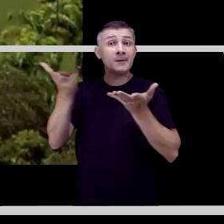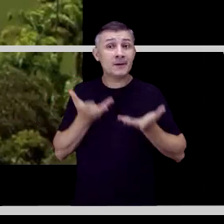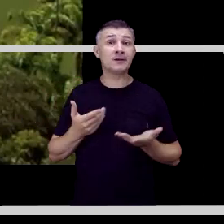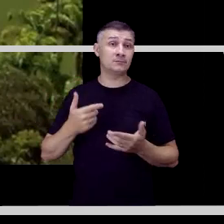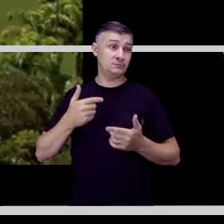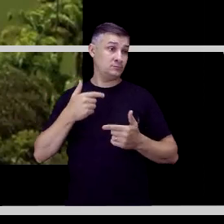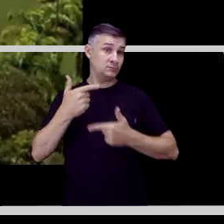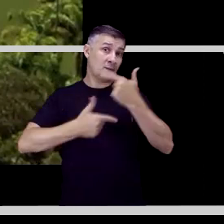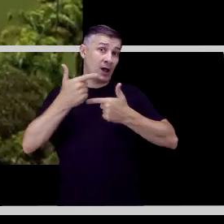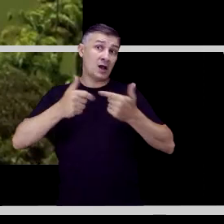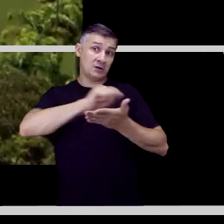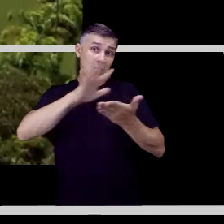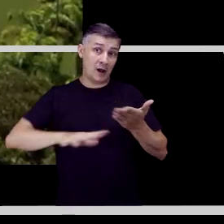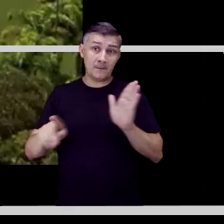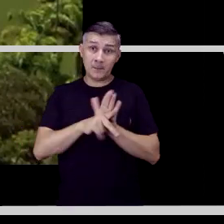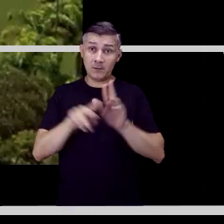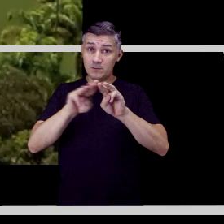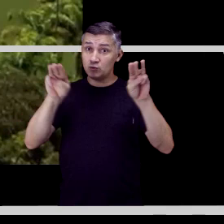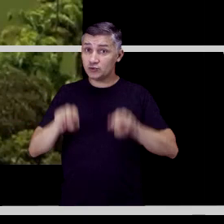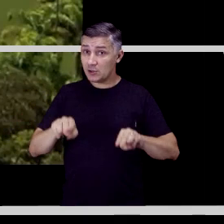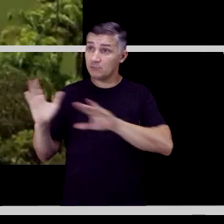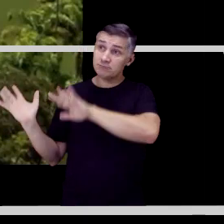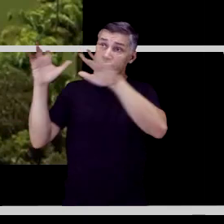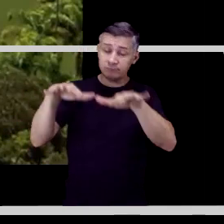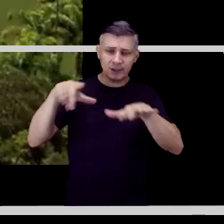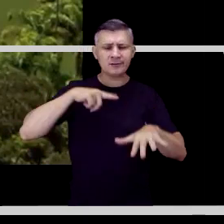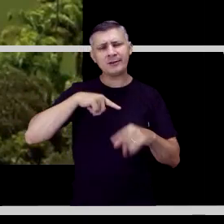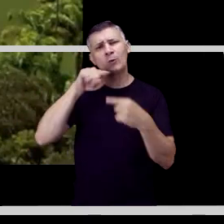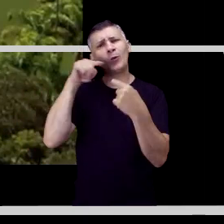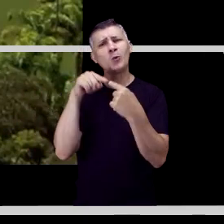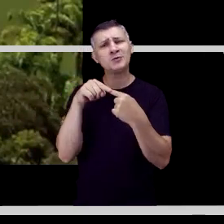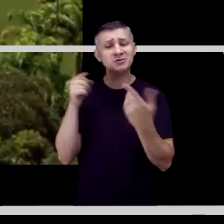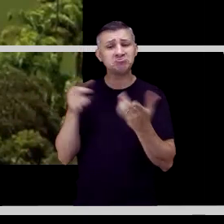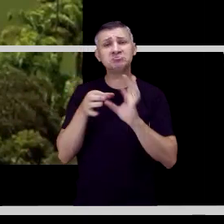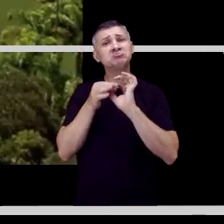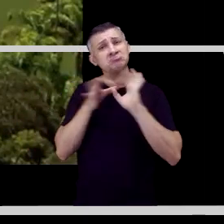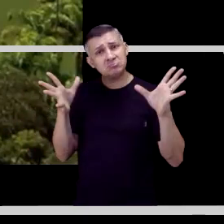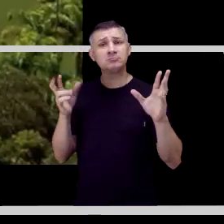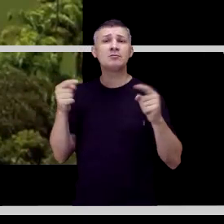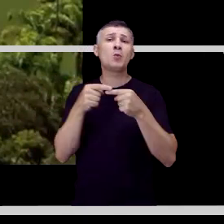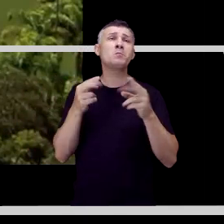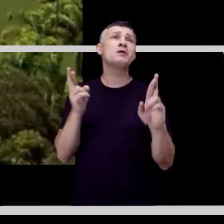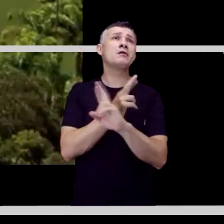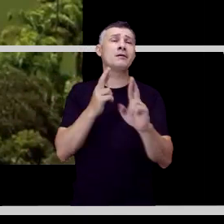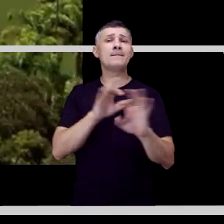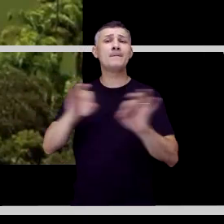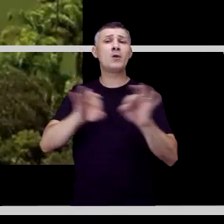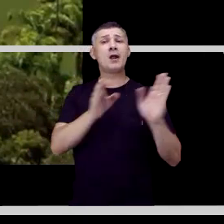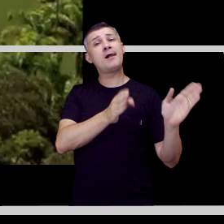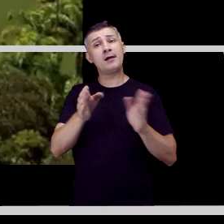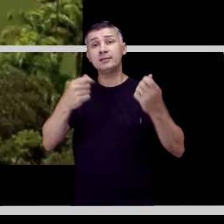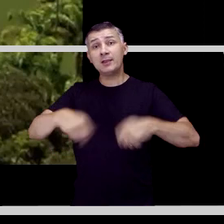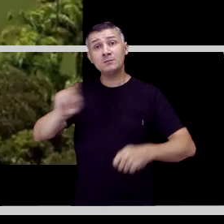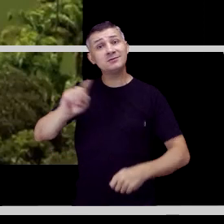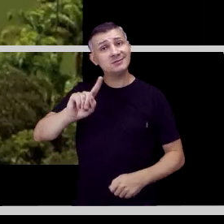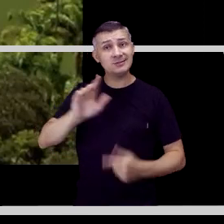acolher as atividades educativas do museu. Então, de algum modo, ele tem uma certa liberdade em relação ao programa,